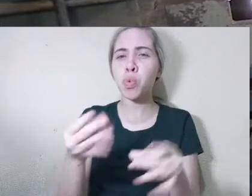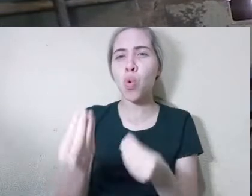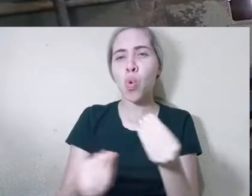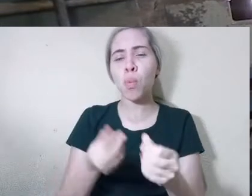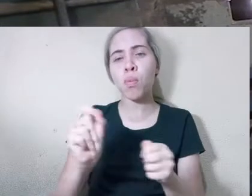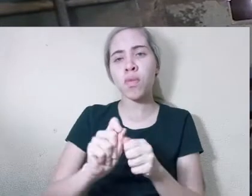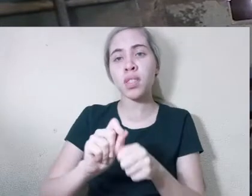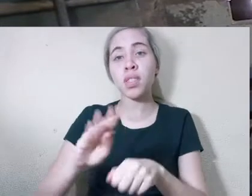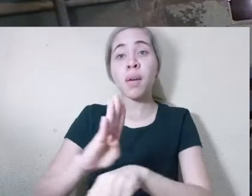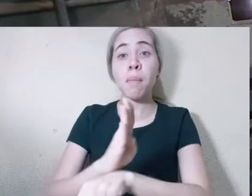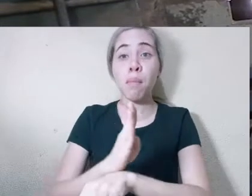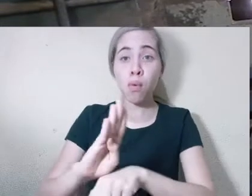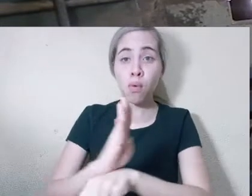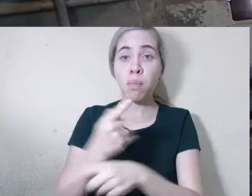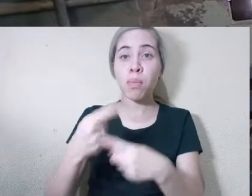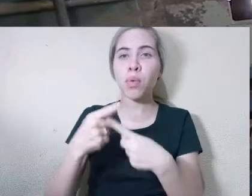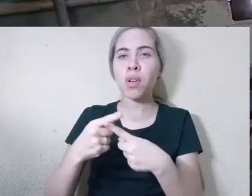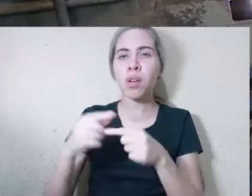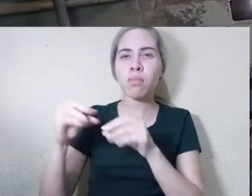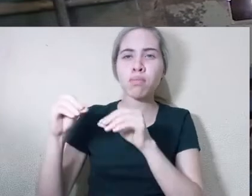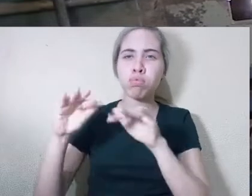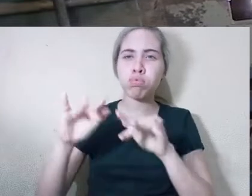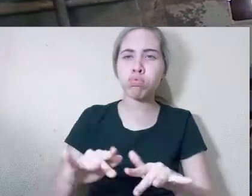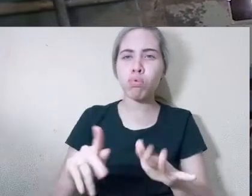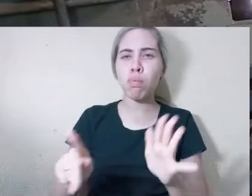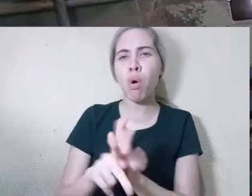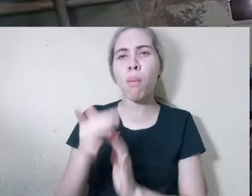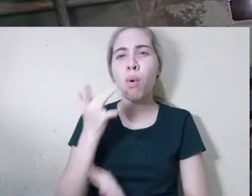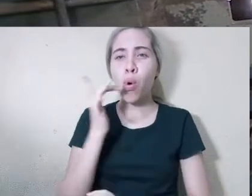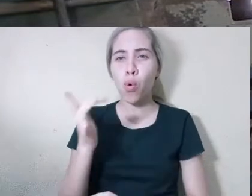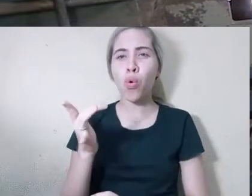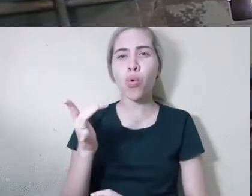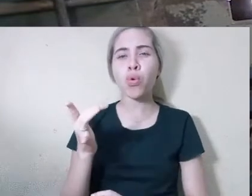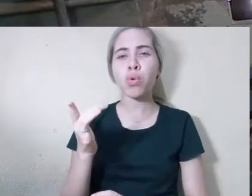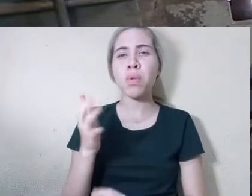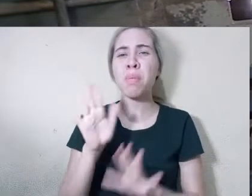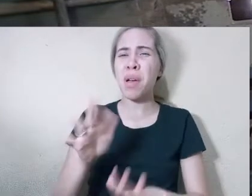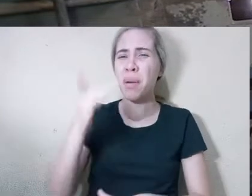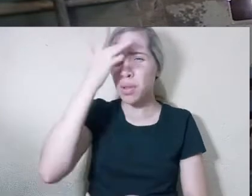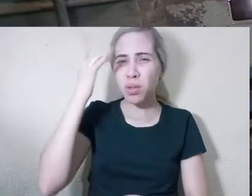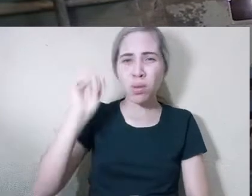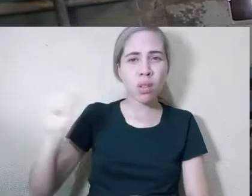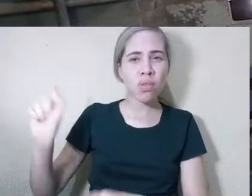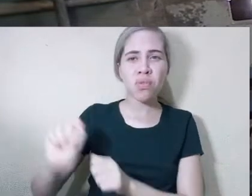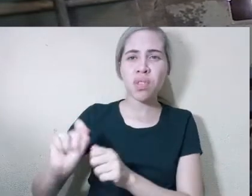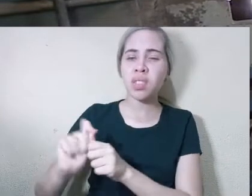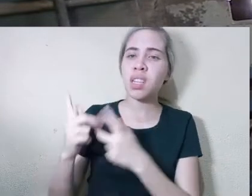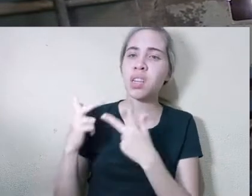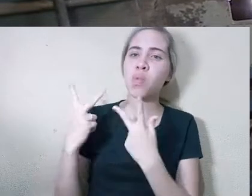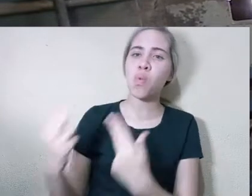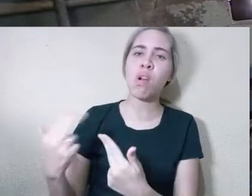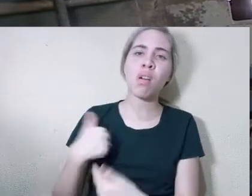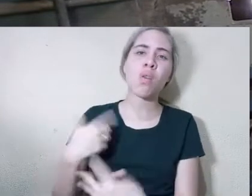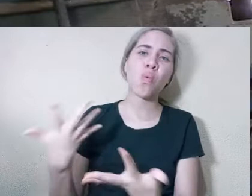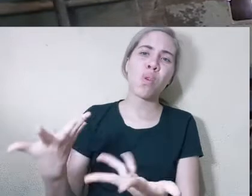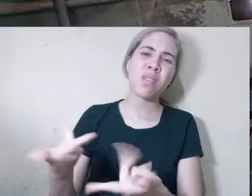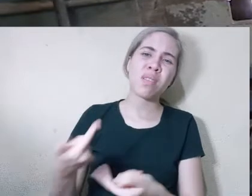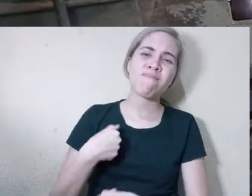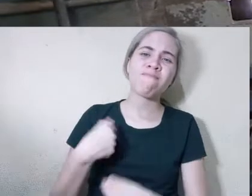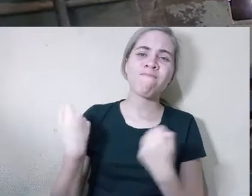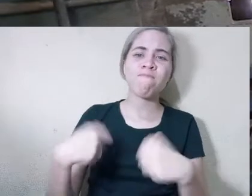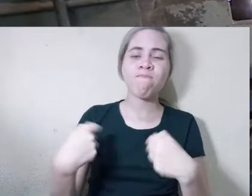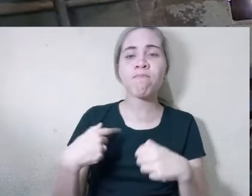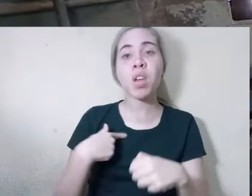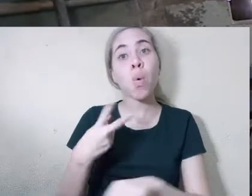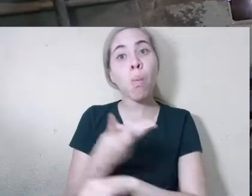de bronze, que eu ia dar um banho de ouro nela. Certo. E o pessoal não estava conseguindo fazer a fundição com a qualidade que eu precisava. Tá.